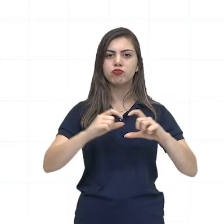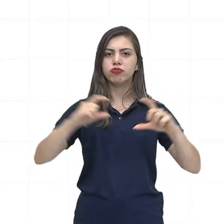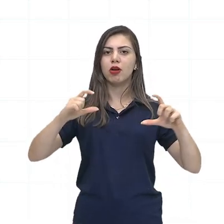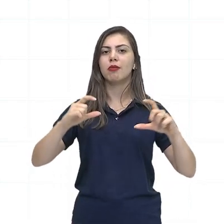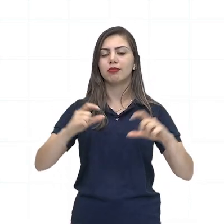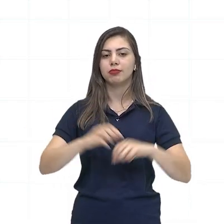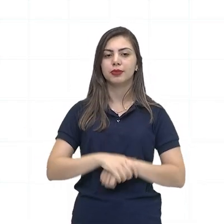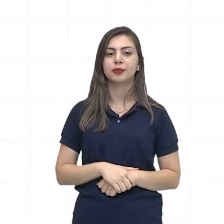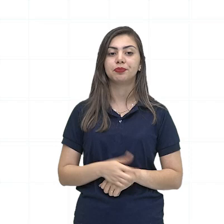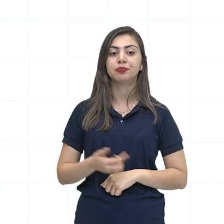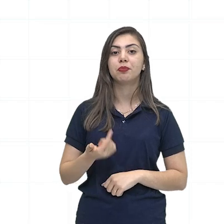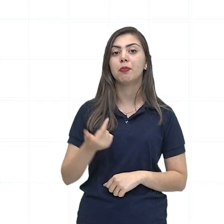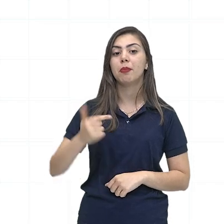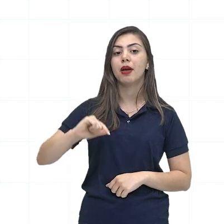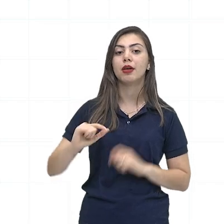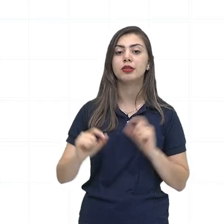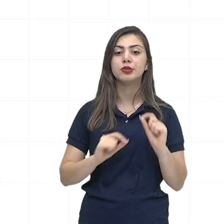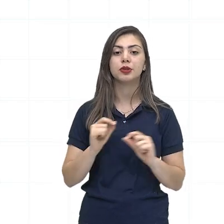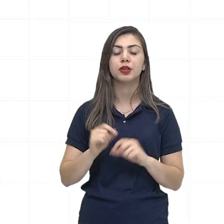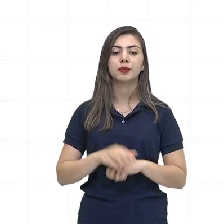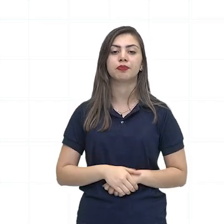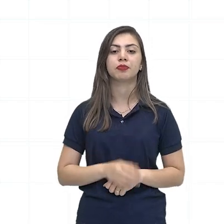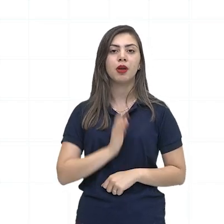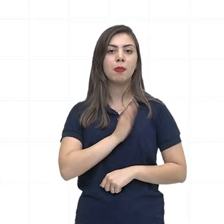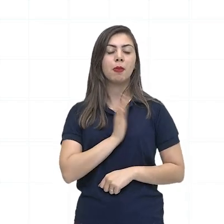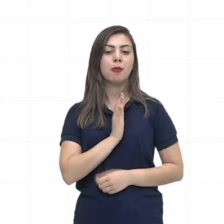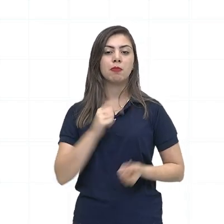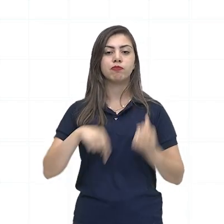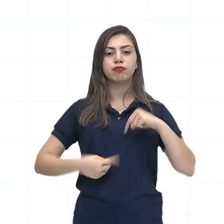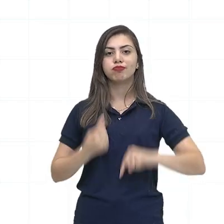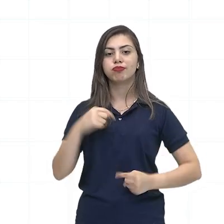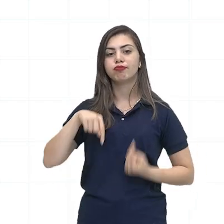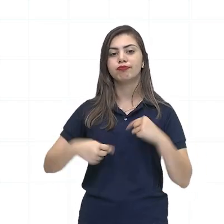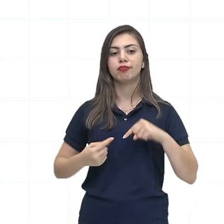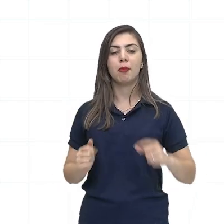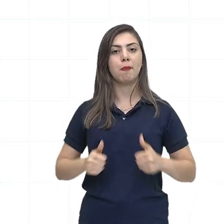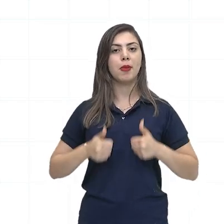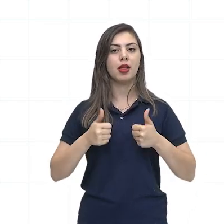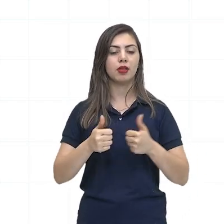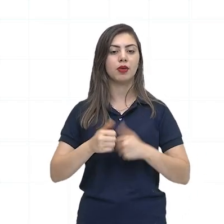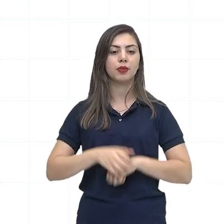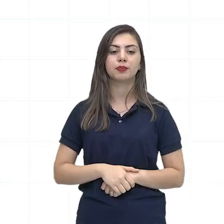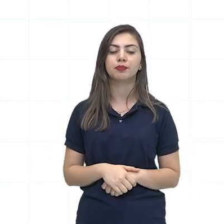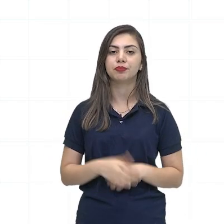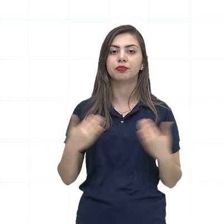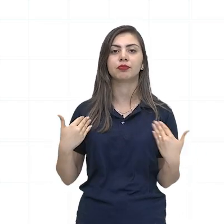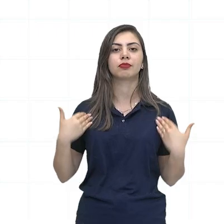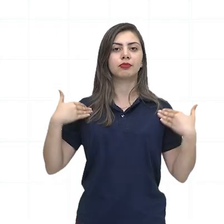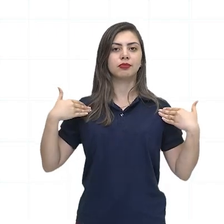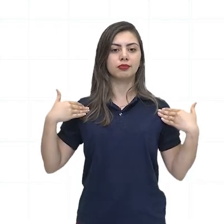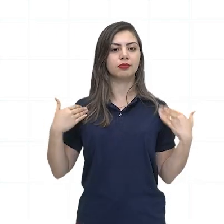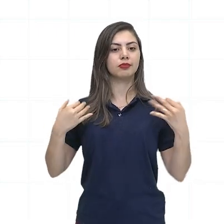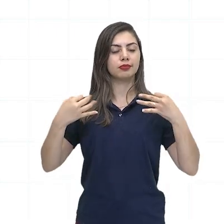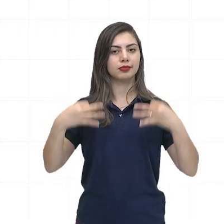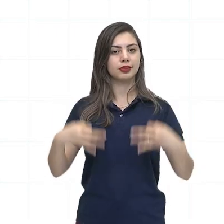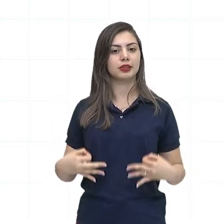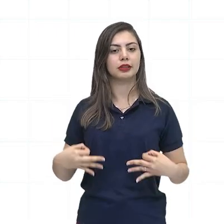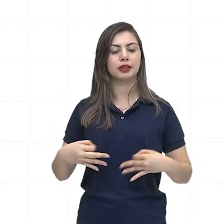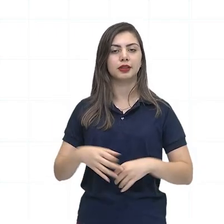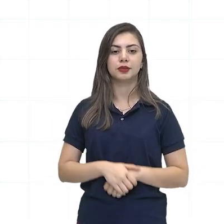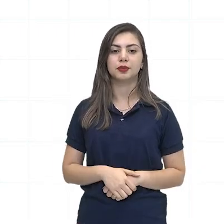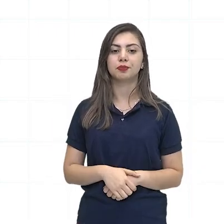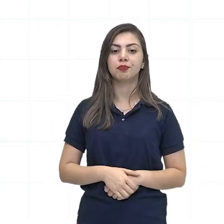e definir. Outro benefício é a melhora e a capacidade cardiorrespiratória, melhora